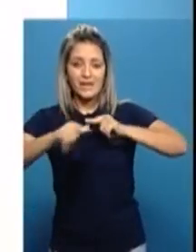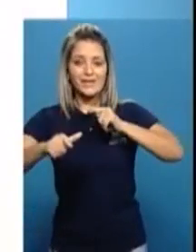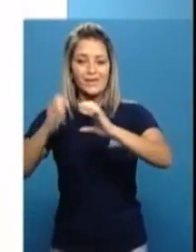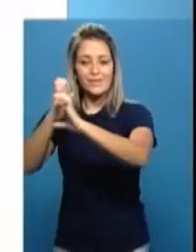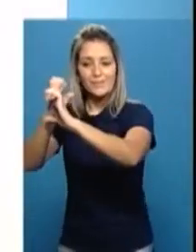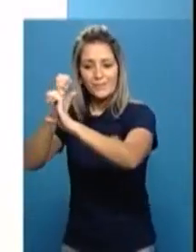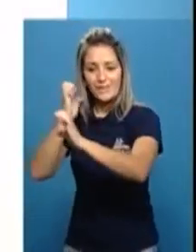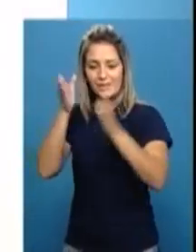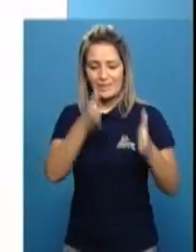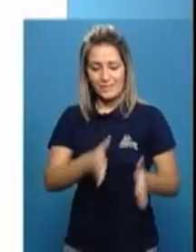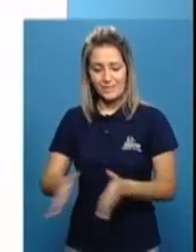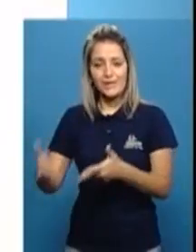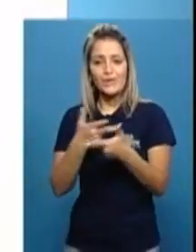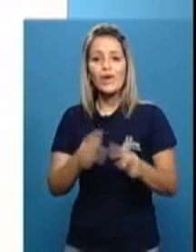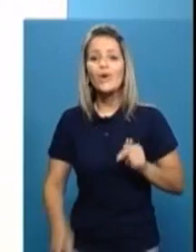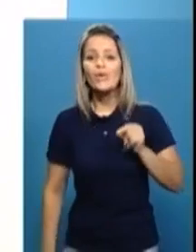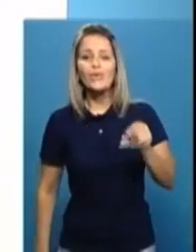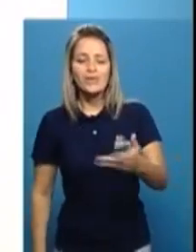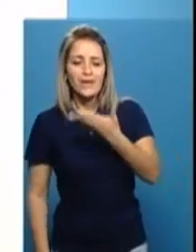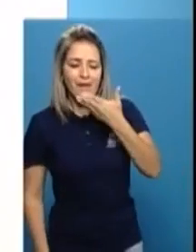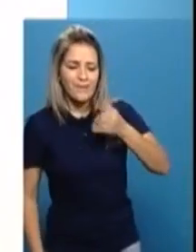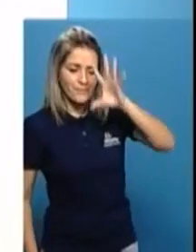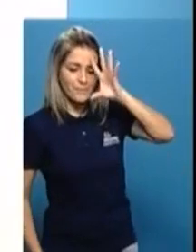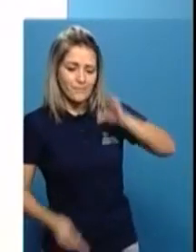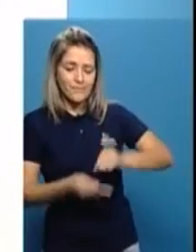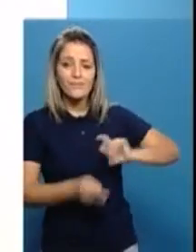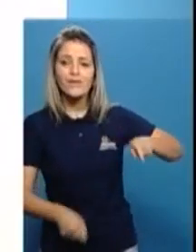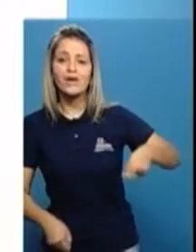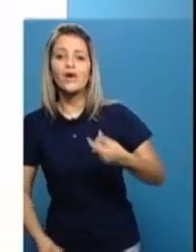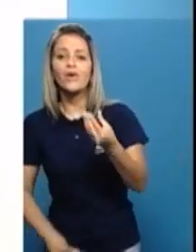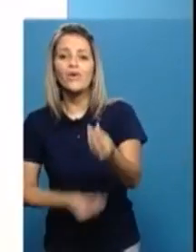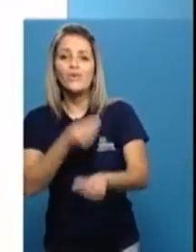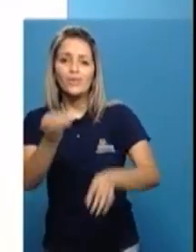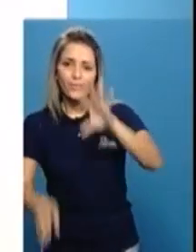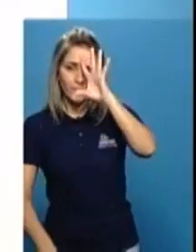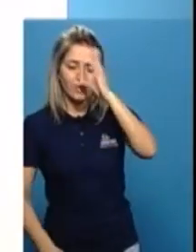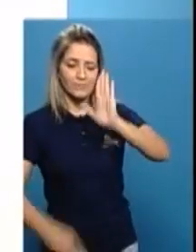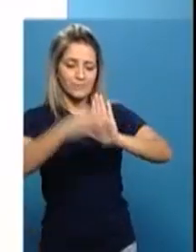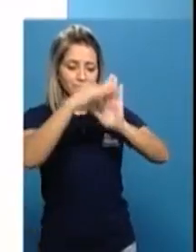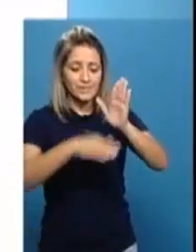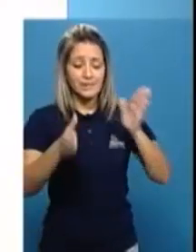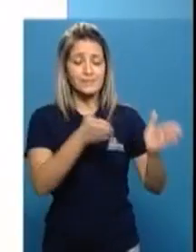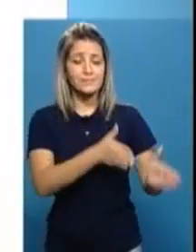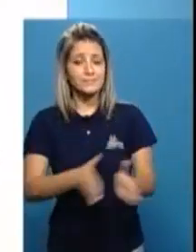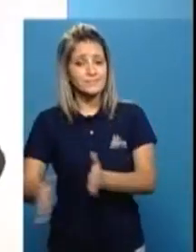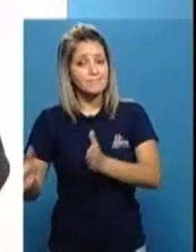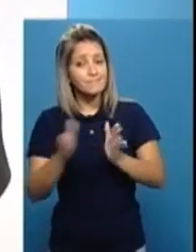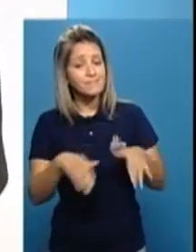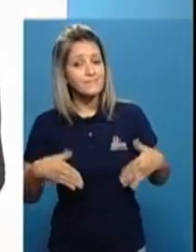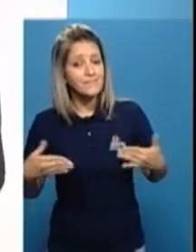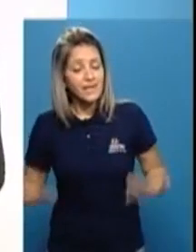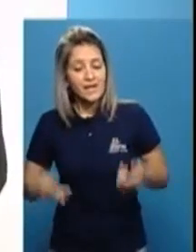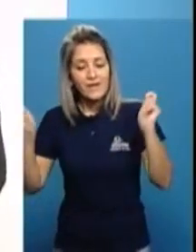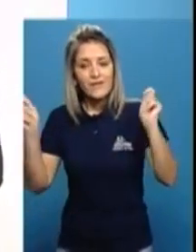engenharia de produção, um melhor entendimento de um sistema de produção. E com isso, eles vão